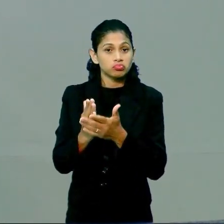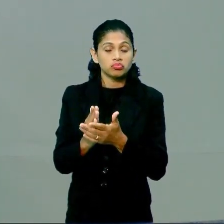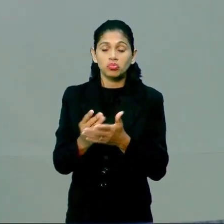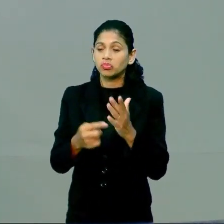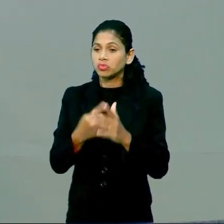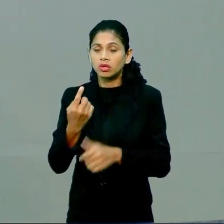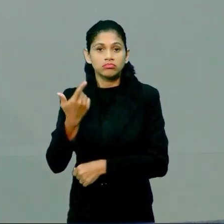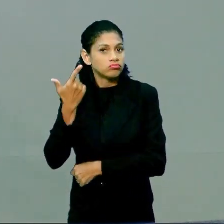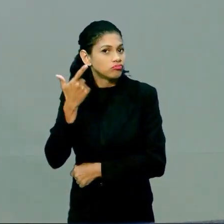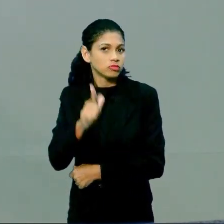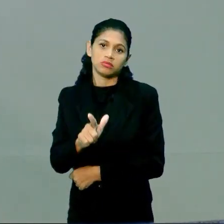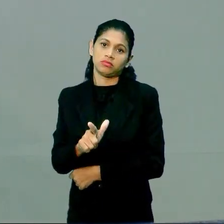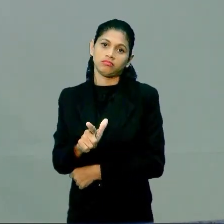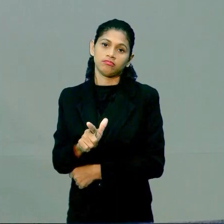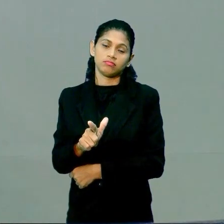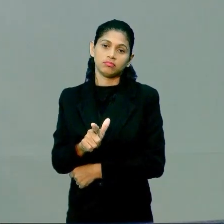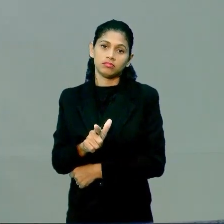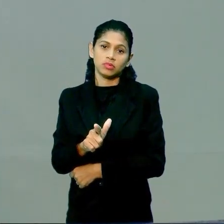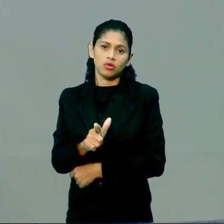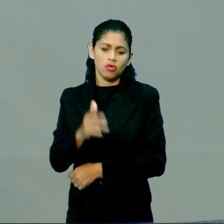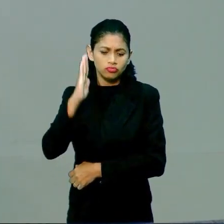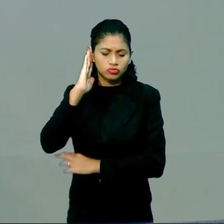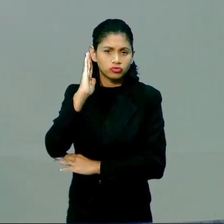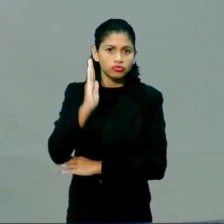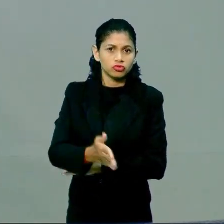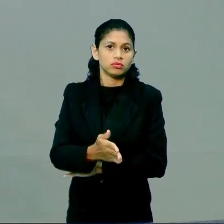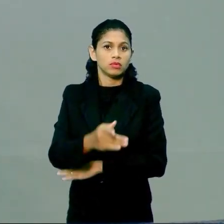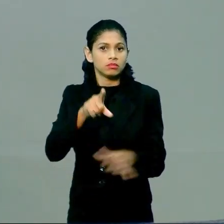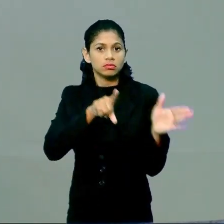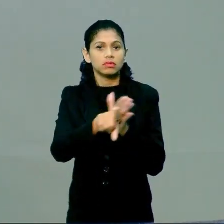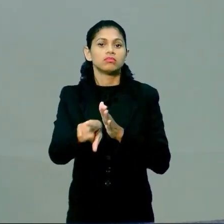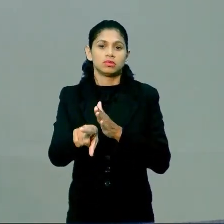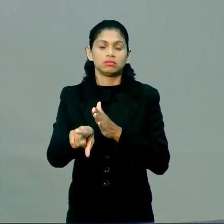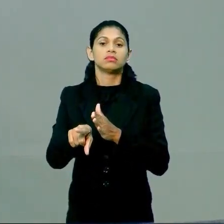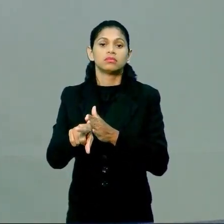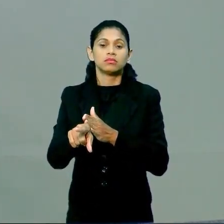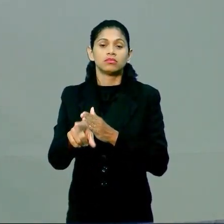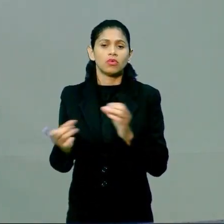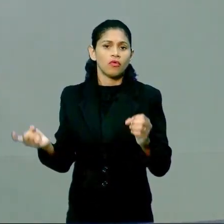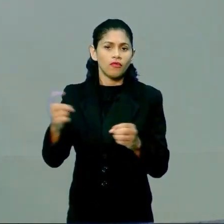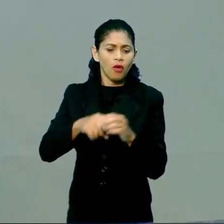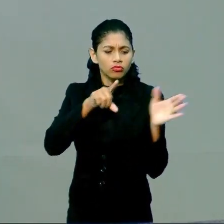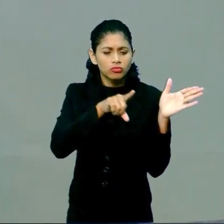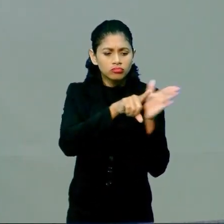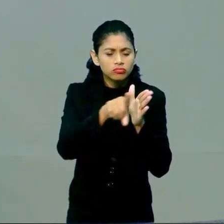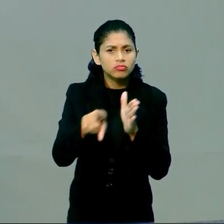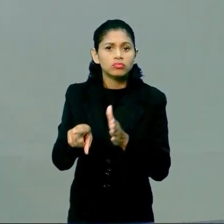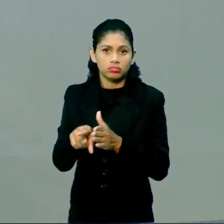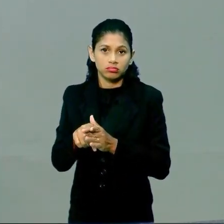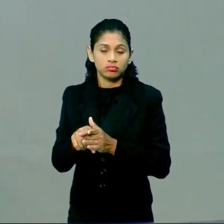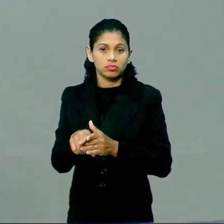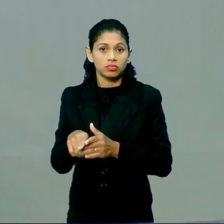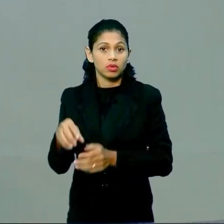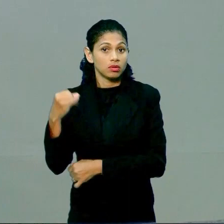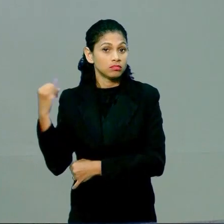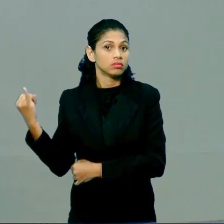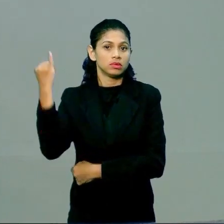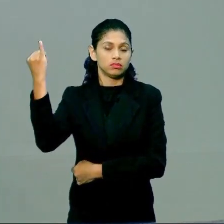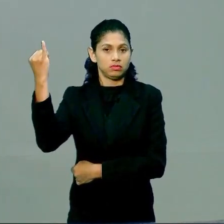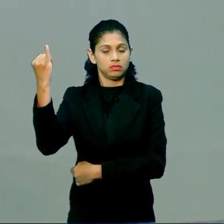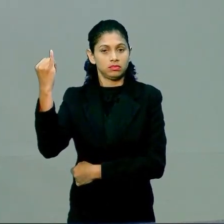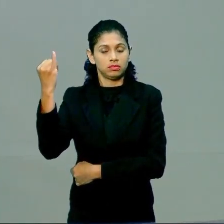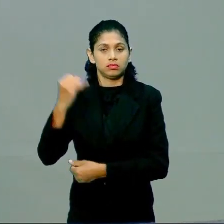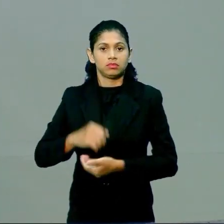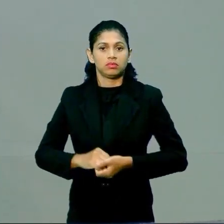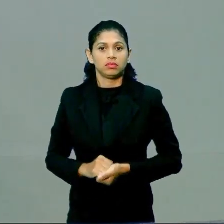também eu também apelo né eu vou logo direto no enunciado eu volto na questão na parte que me interessa atribuo sentido ali de